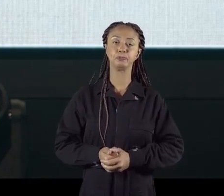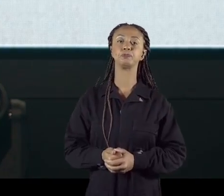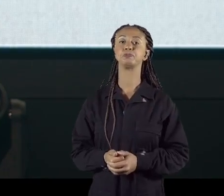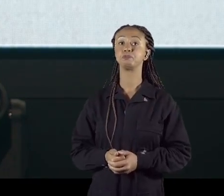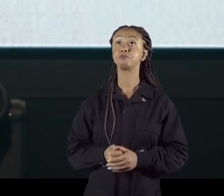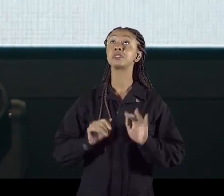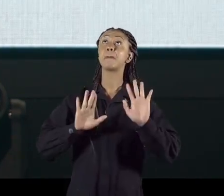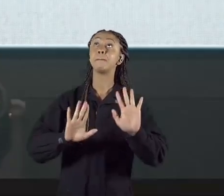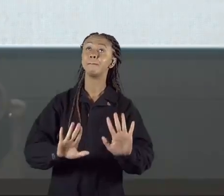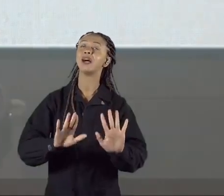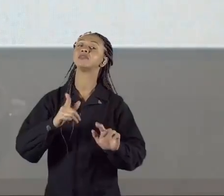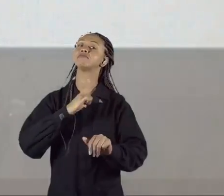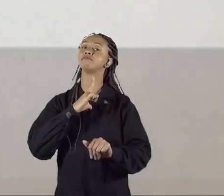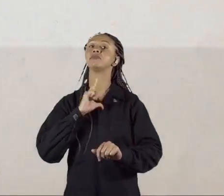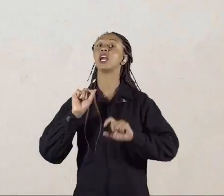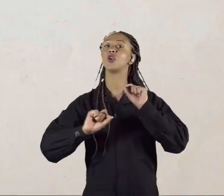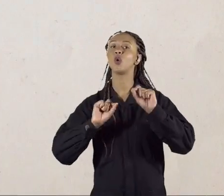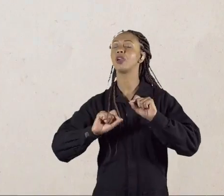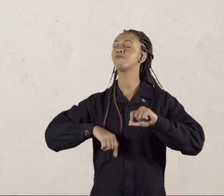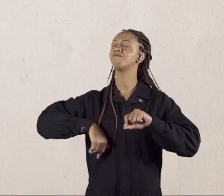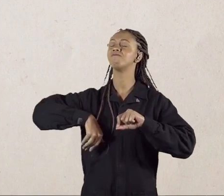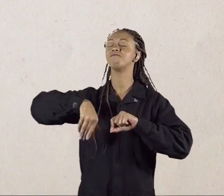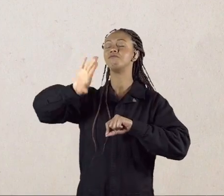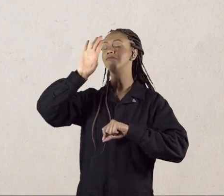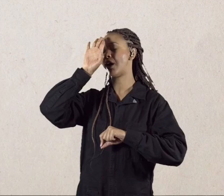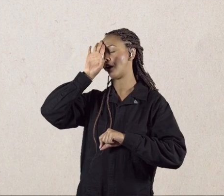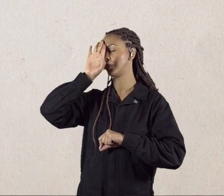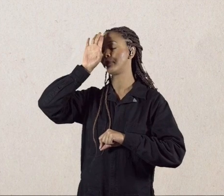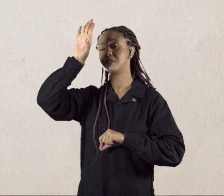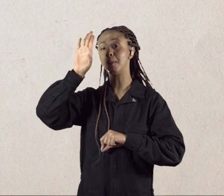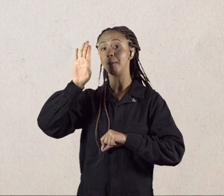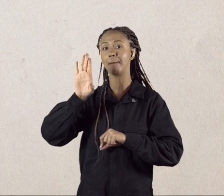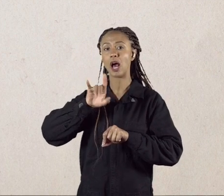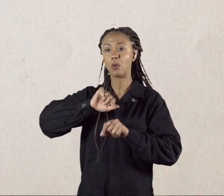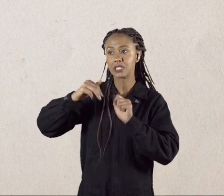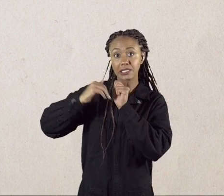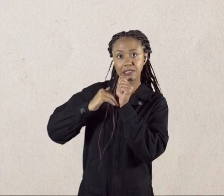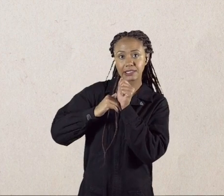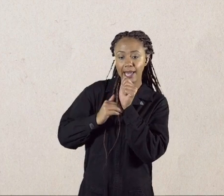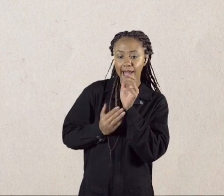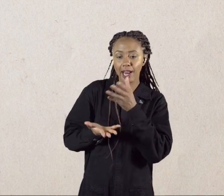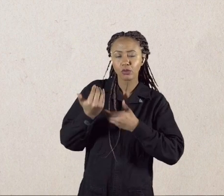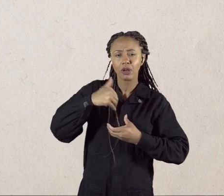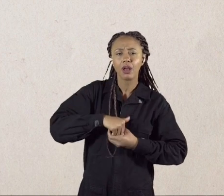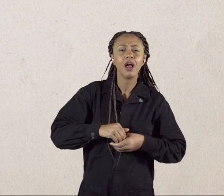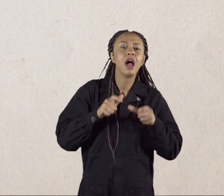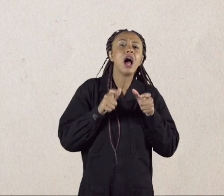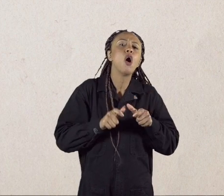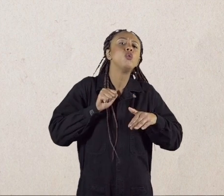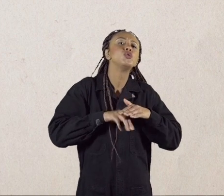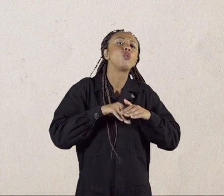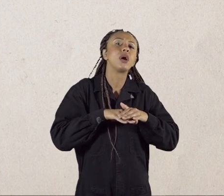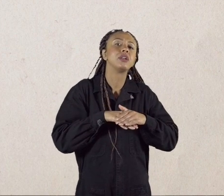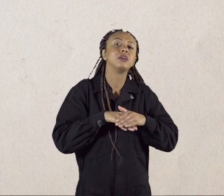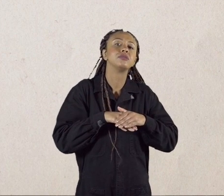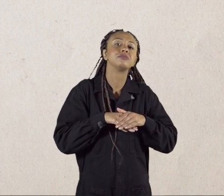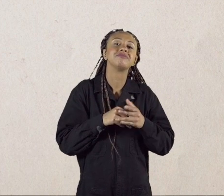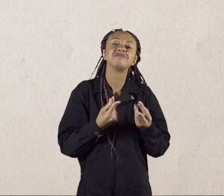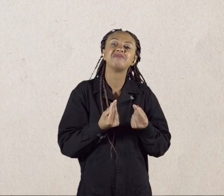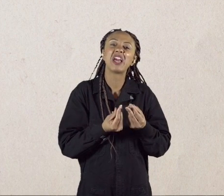temos Porém esse tesouro em vasos de barro diga sim eu soube de Barro